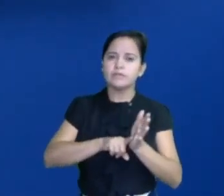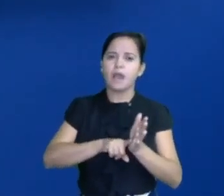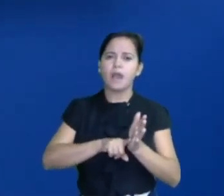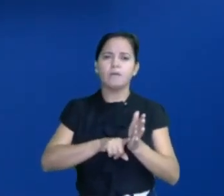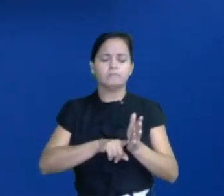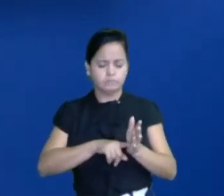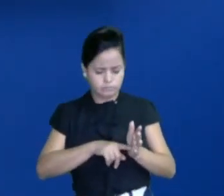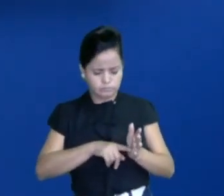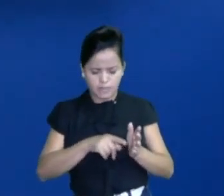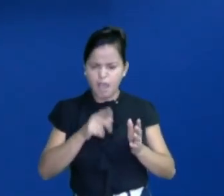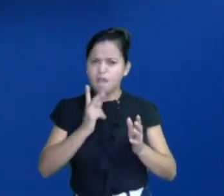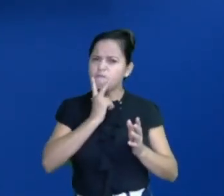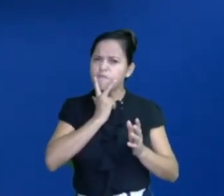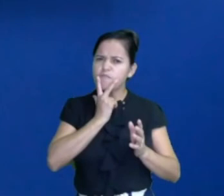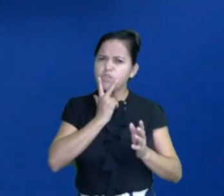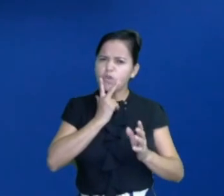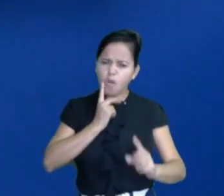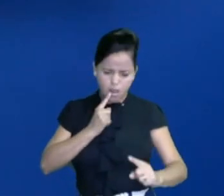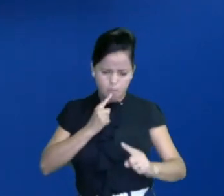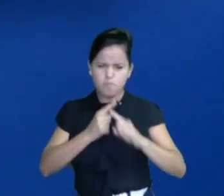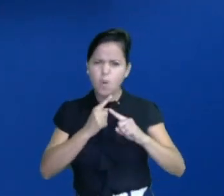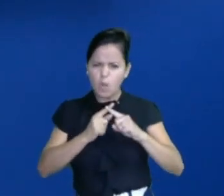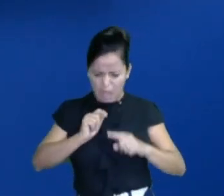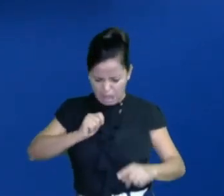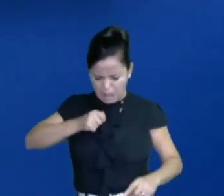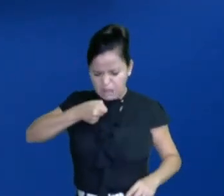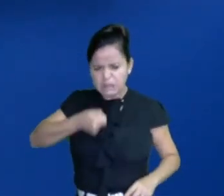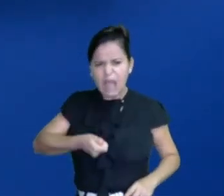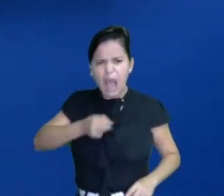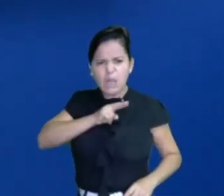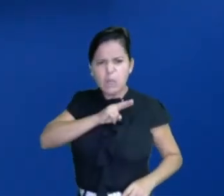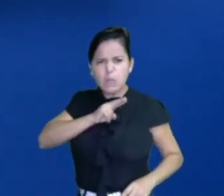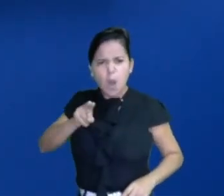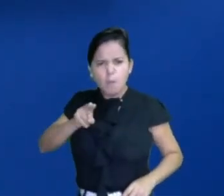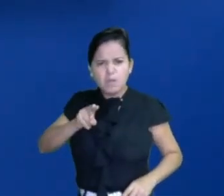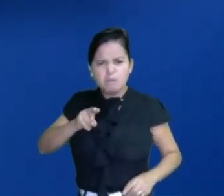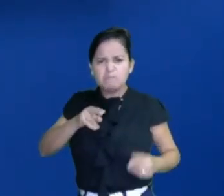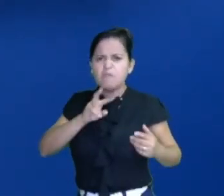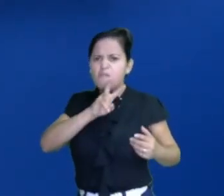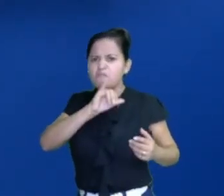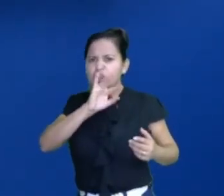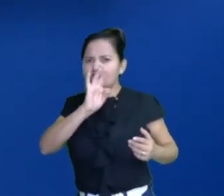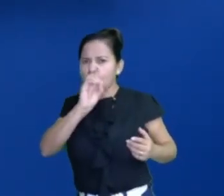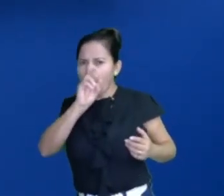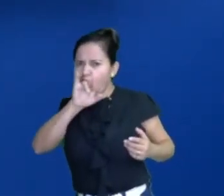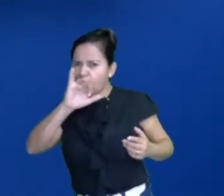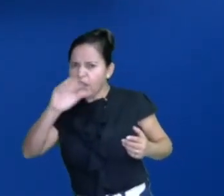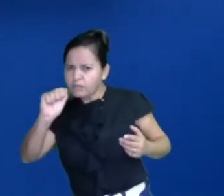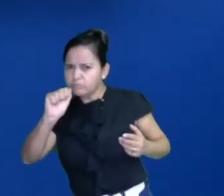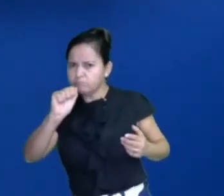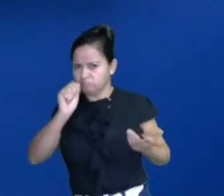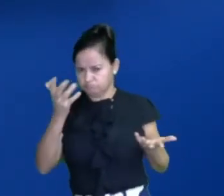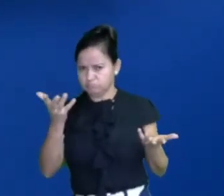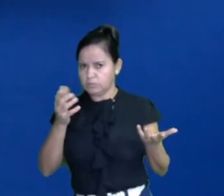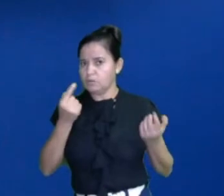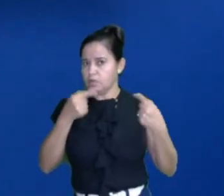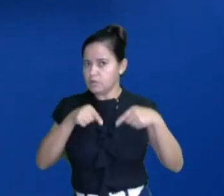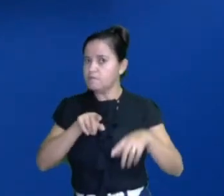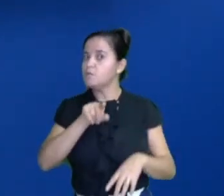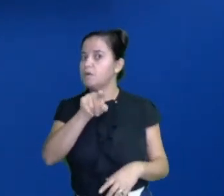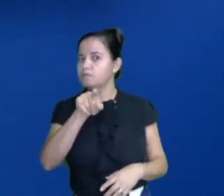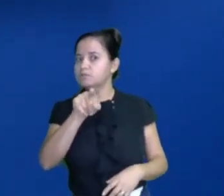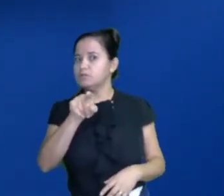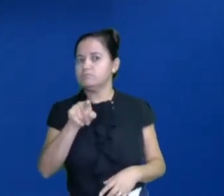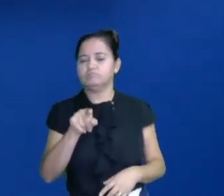que Vitória de Santo Antão se chama Vitória de Santo Antão. Desafio para você, viu, aluno? Não vai deixar de